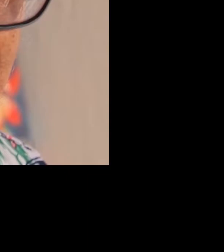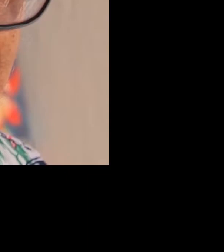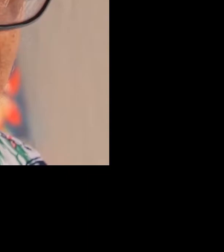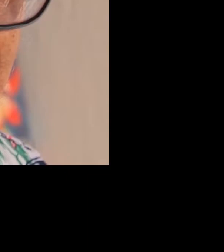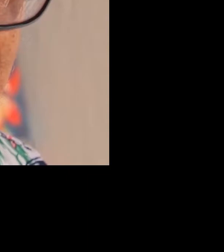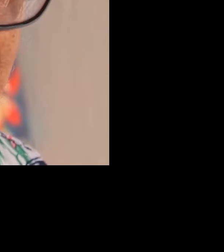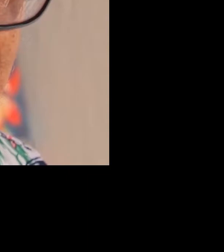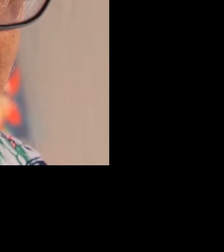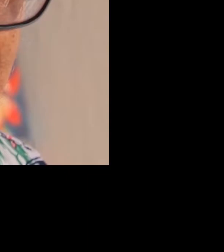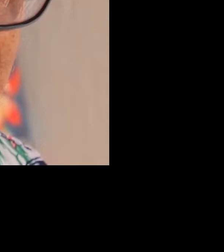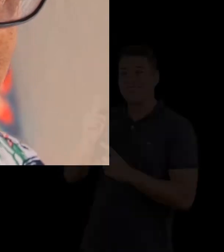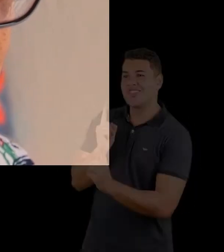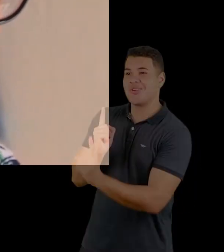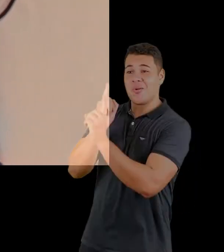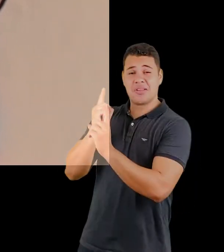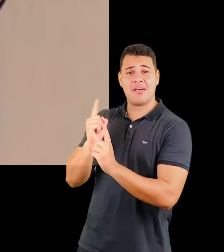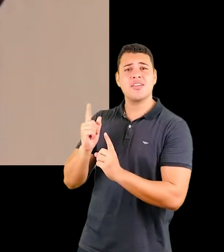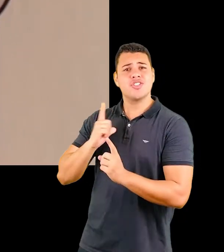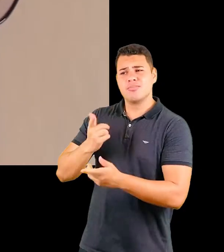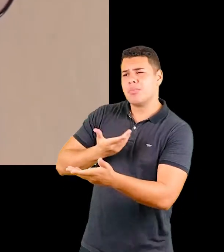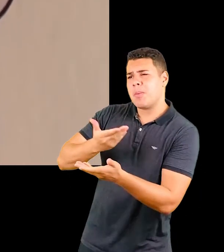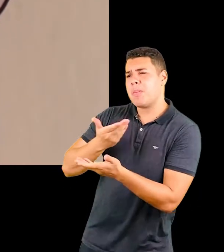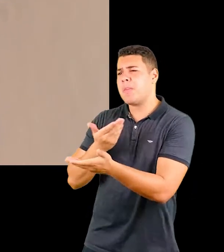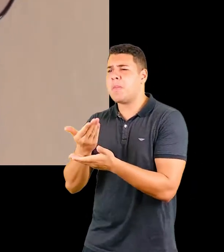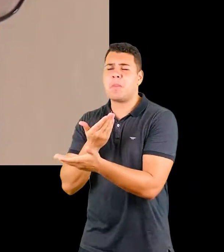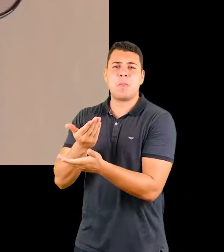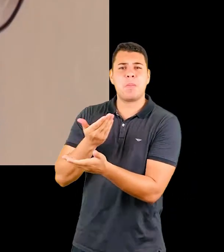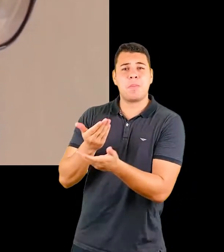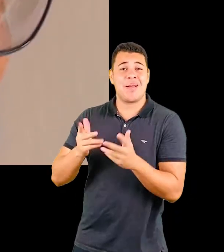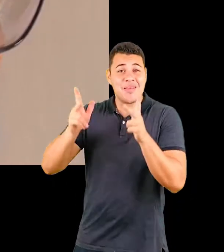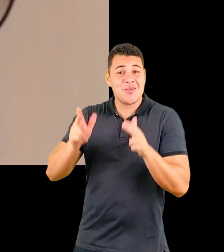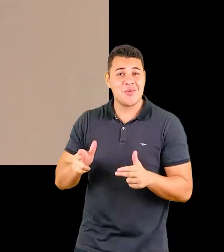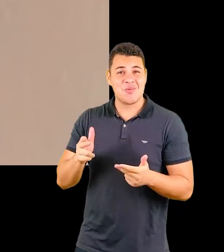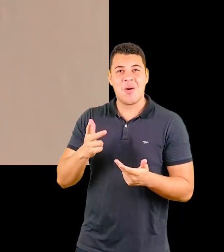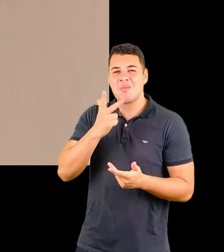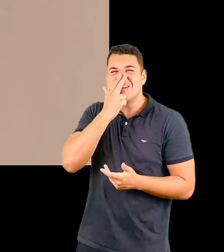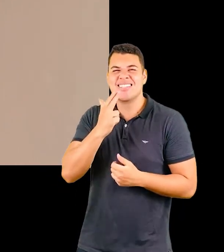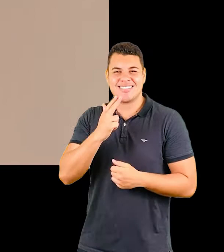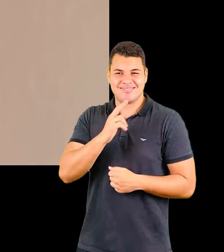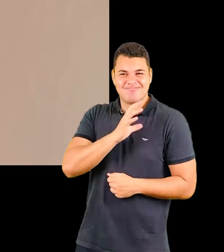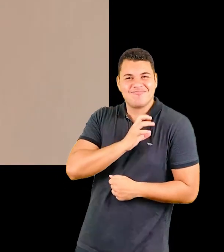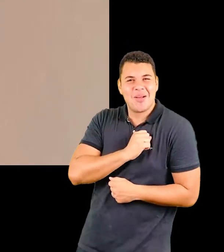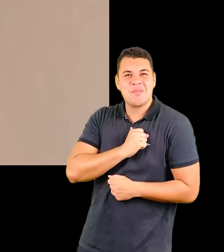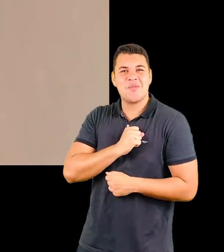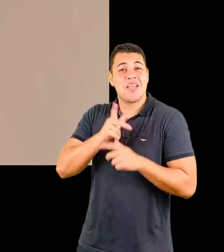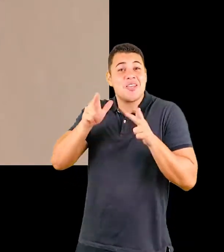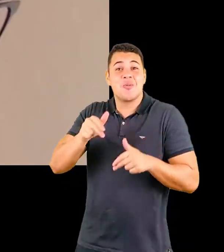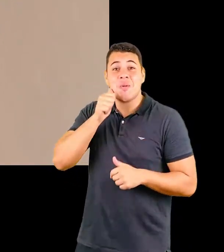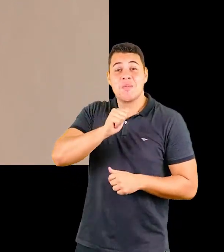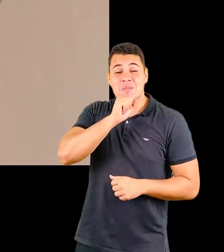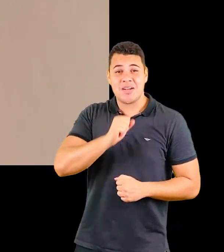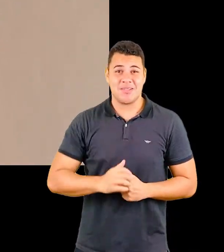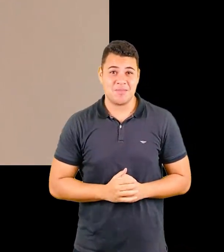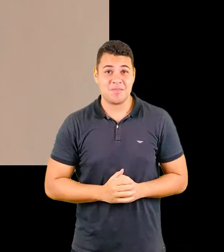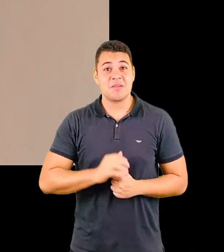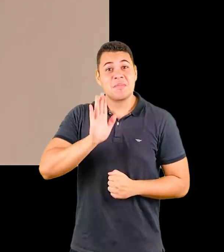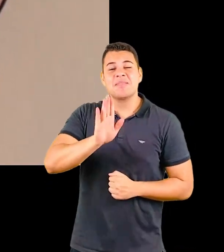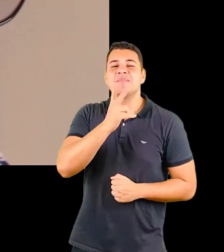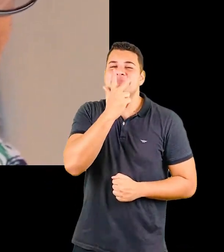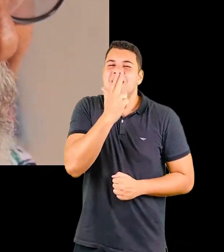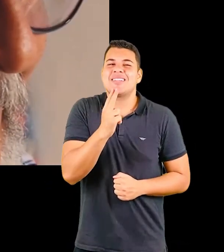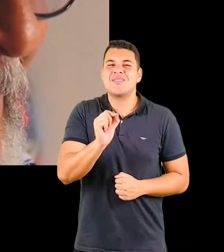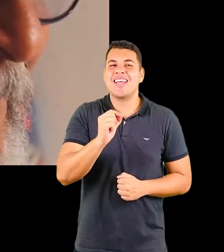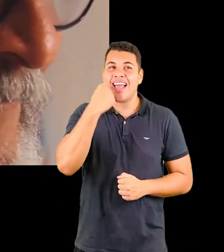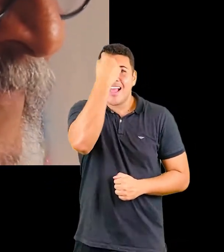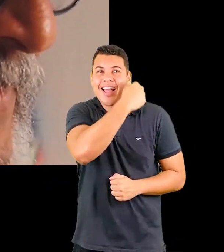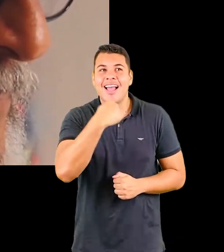estampada com tons vermelhos. Fez a coisinha do lado, aí parece com a tua mãe. Mas a gente vê uns traços, né?